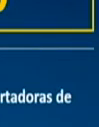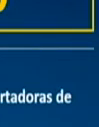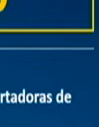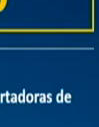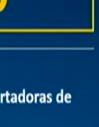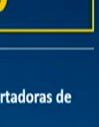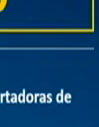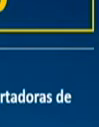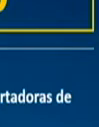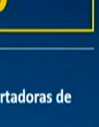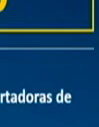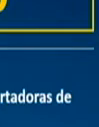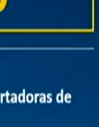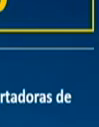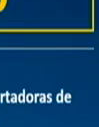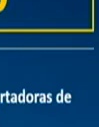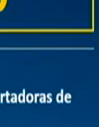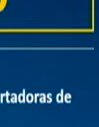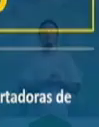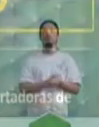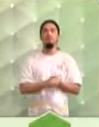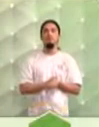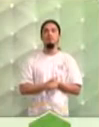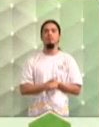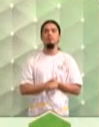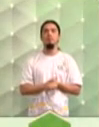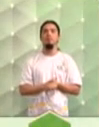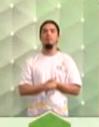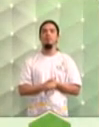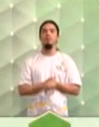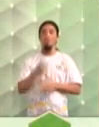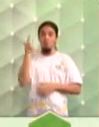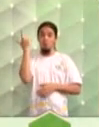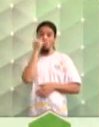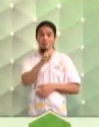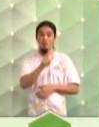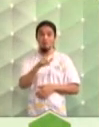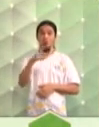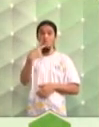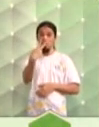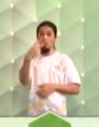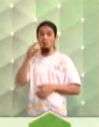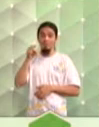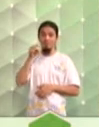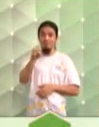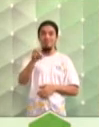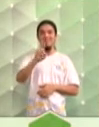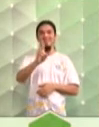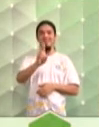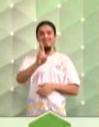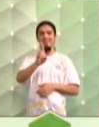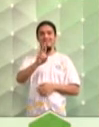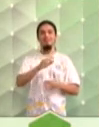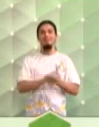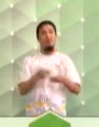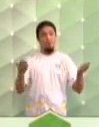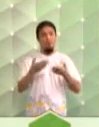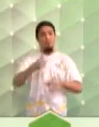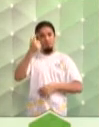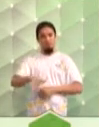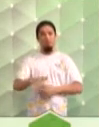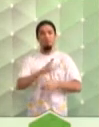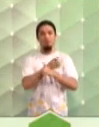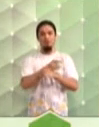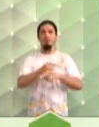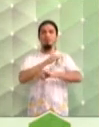Câncer, o Lar das Marias. Ganha R$2.000. Que vai ganhar R$2.000. Então agora eu vou repetir, que é para poder o Diego informar. Quem